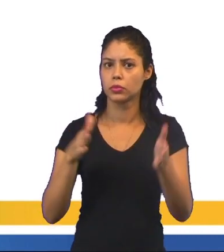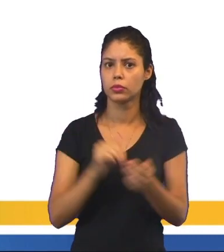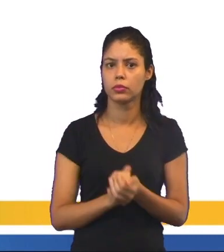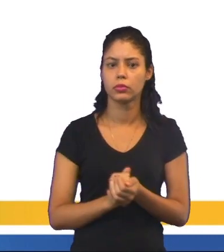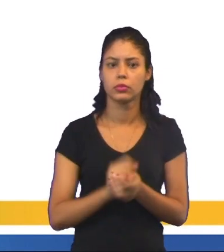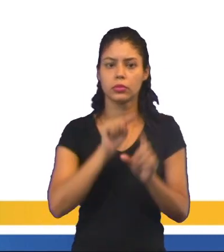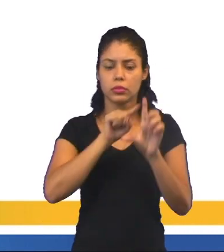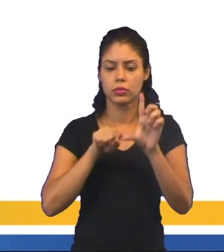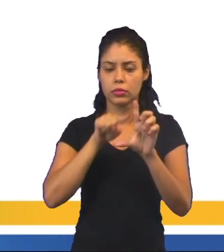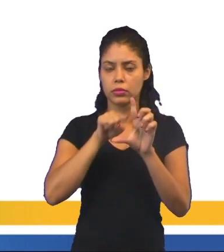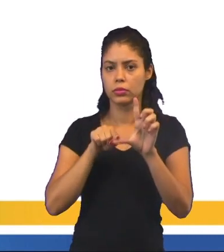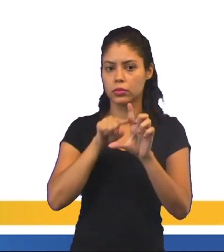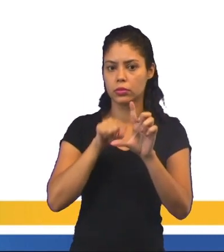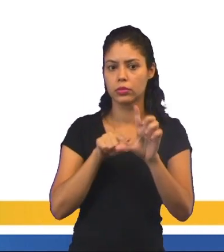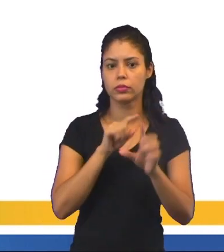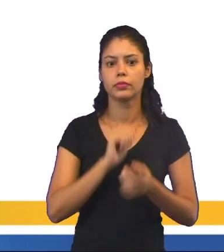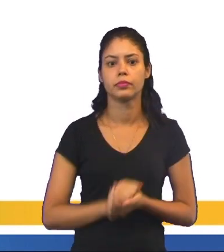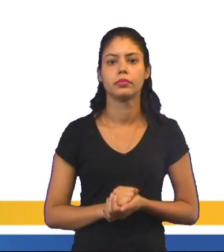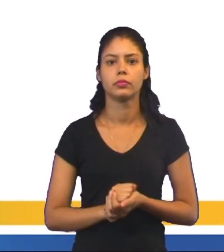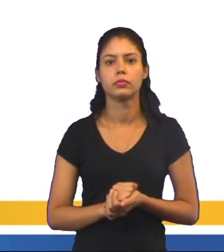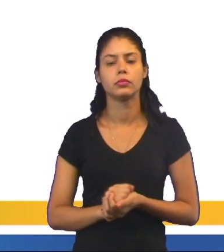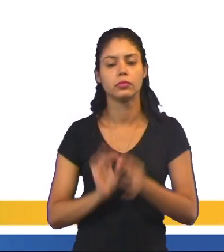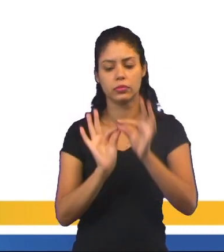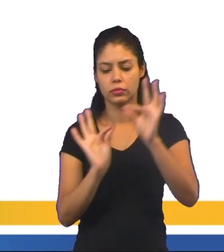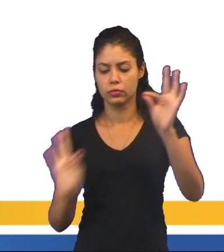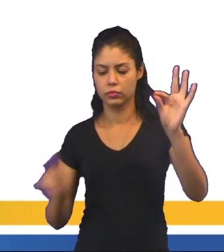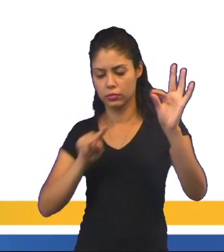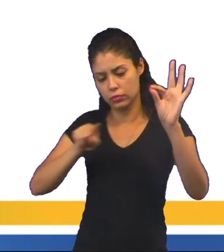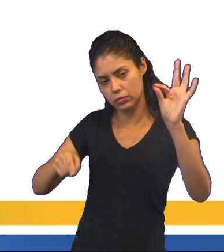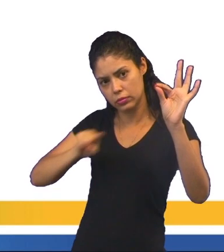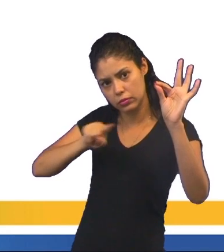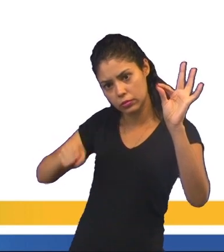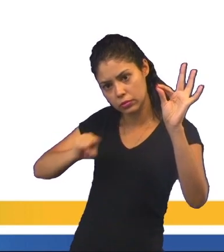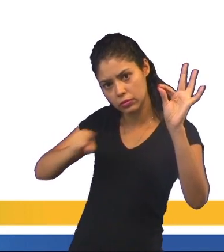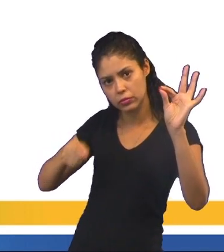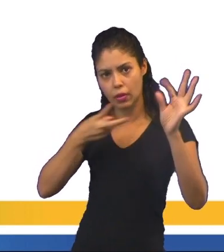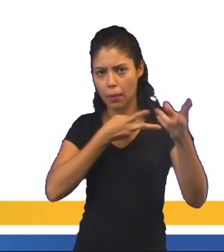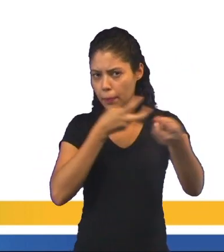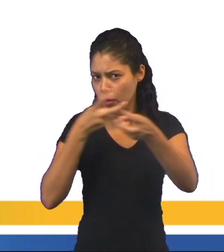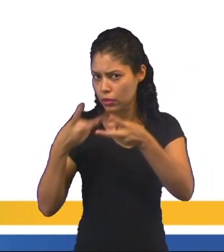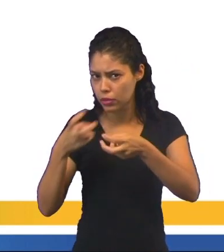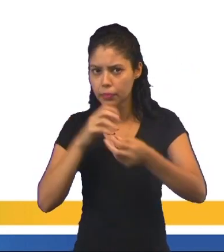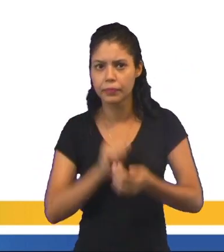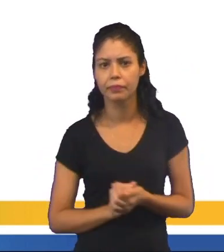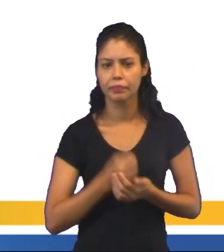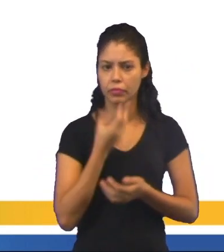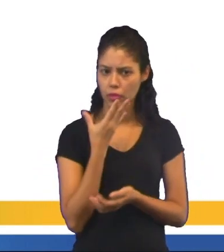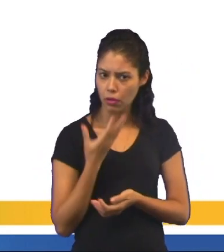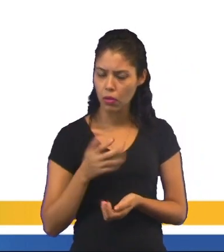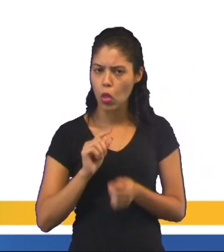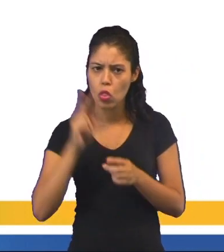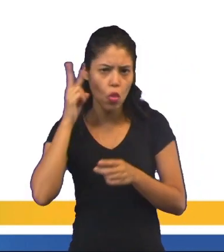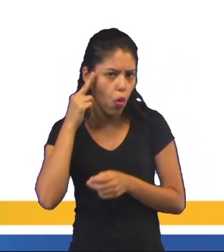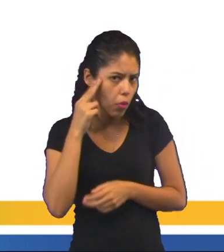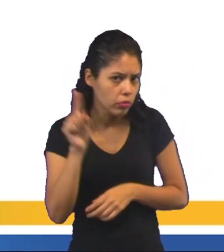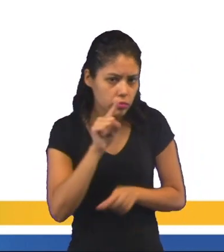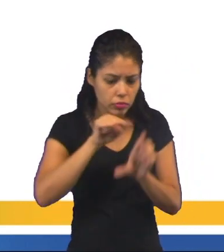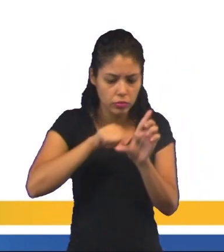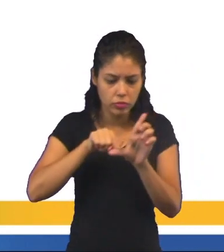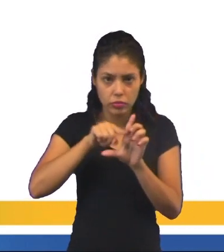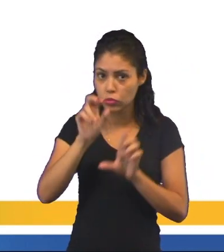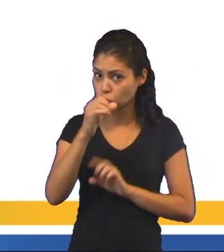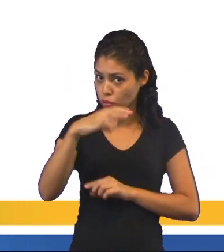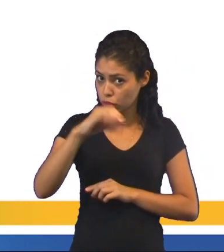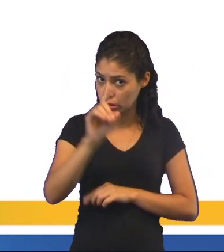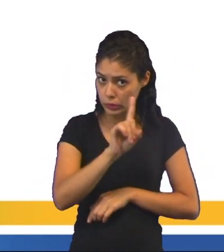abrir um ângulo tá sem da marca sol Observe bem que esse ângulo e não é um ângulo normal de